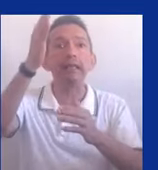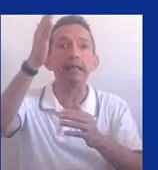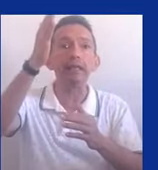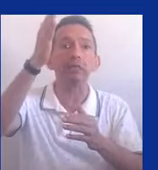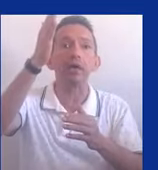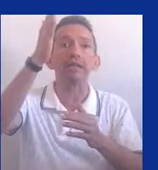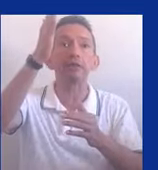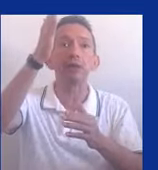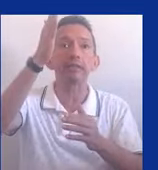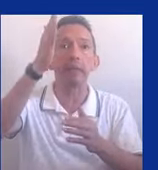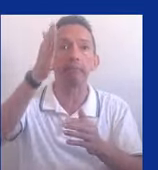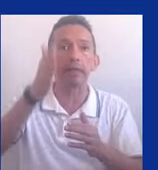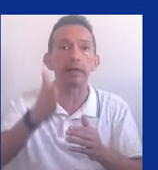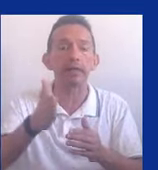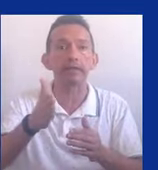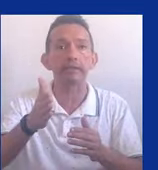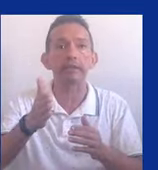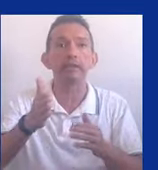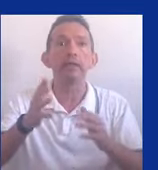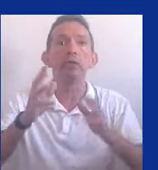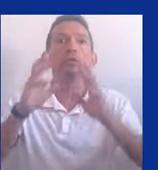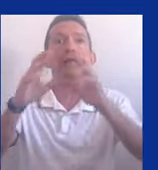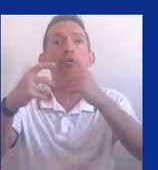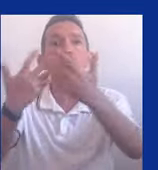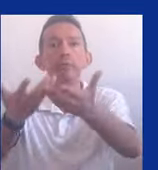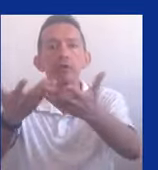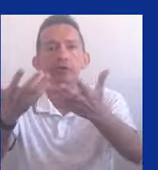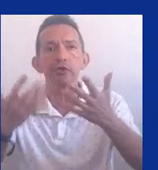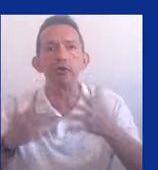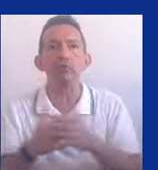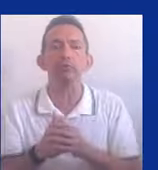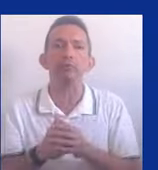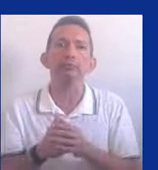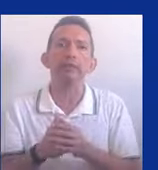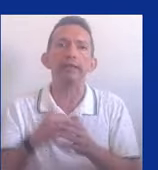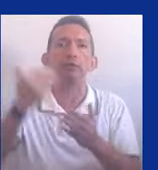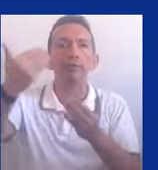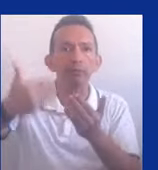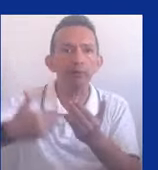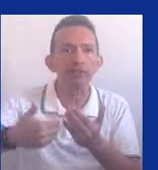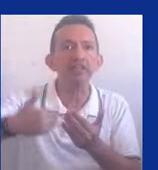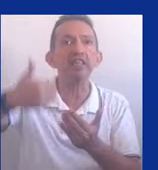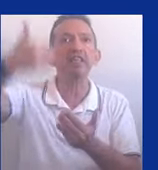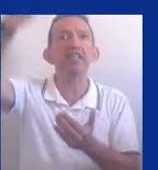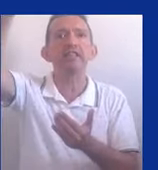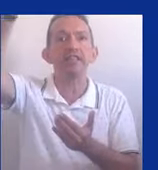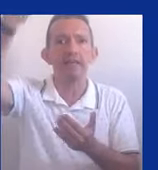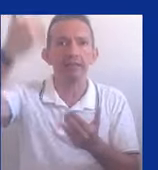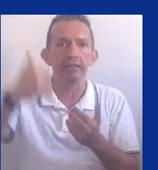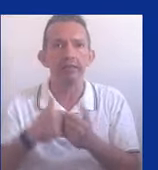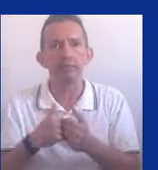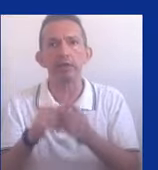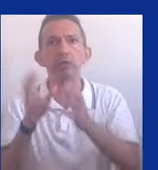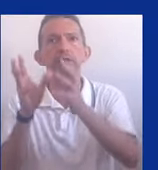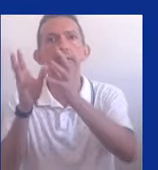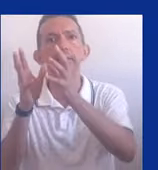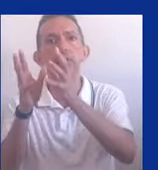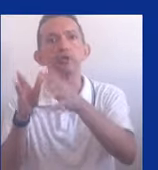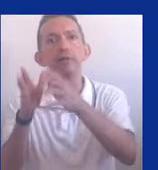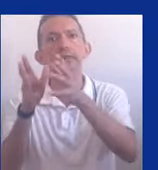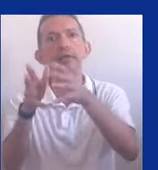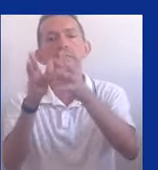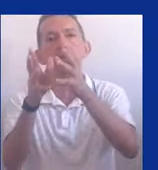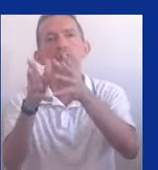tem aderido às suas membranas o tal do ribossomo. Ela tem uma superfície lisa, porque não